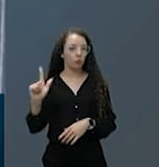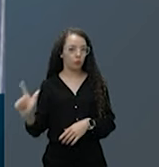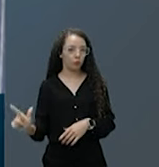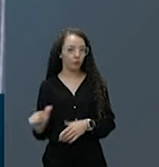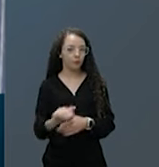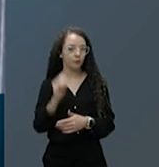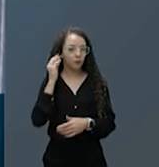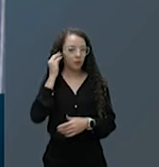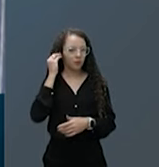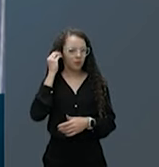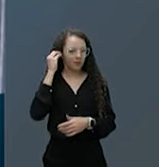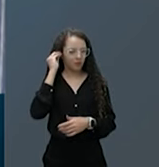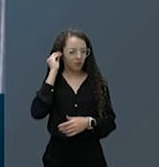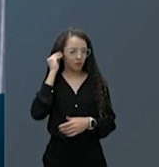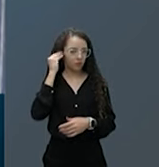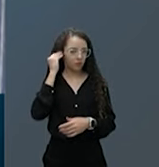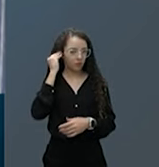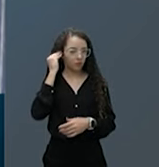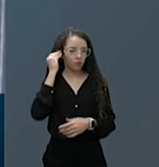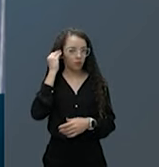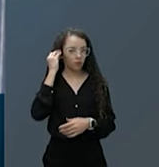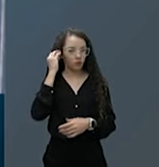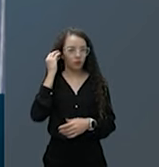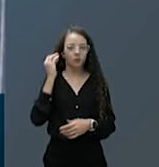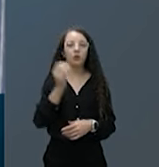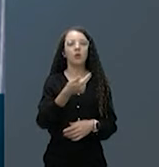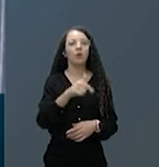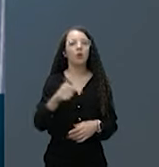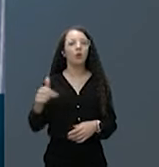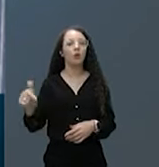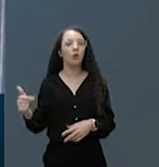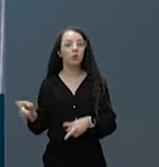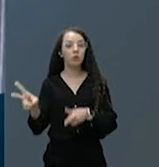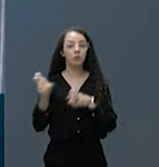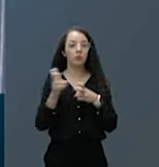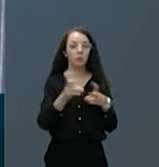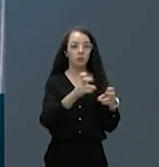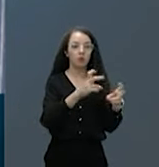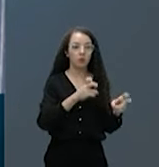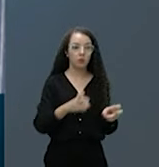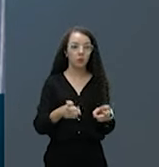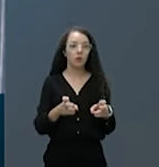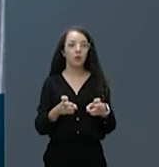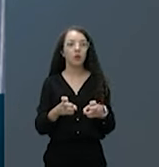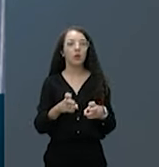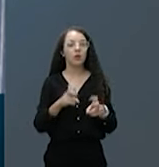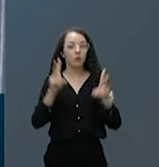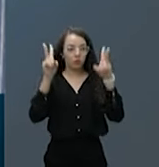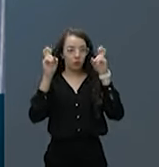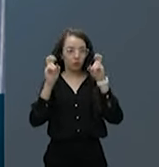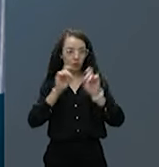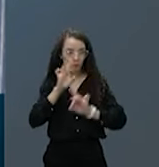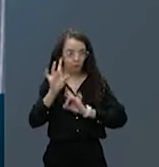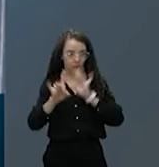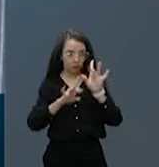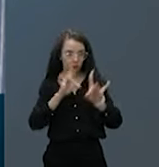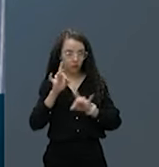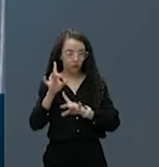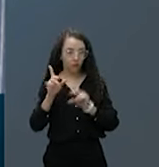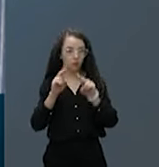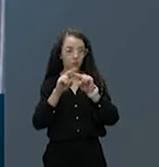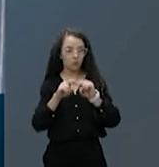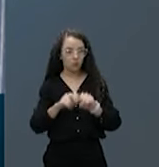lado, verifica-se que a questão específica suscitada pela embargante, a